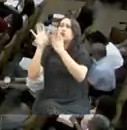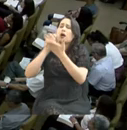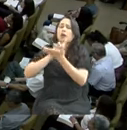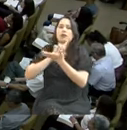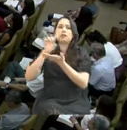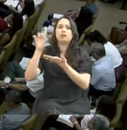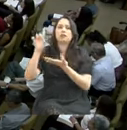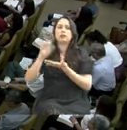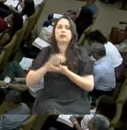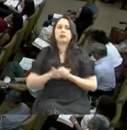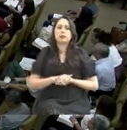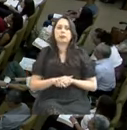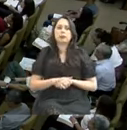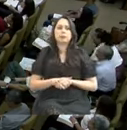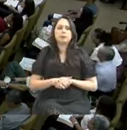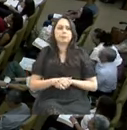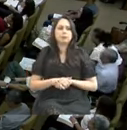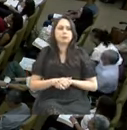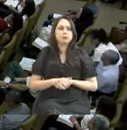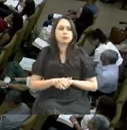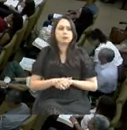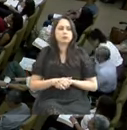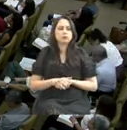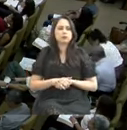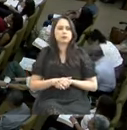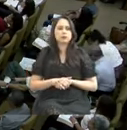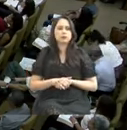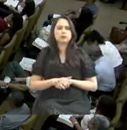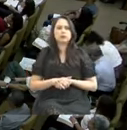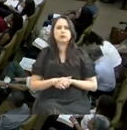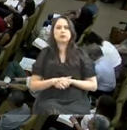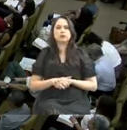Joga esse fardo, esse peso.